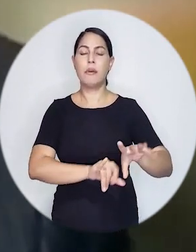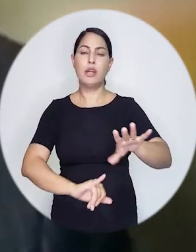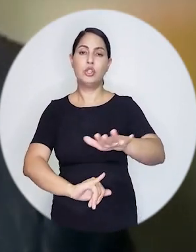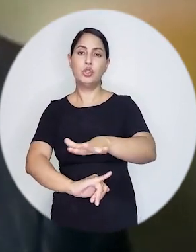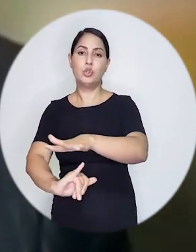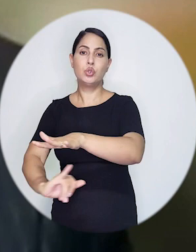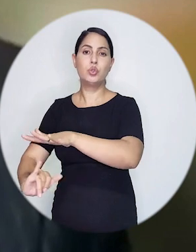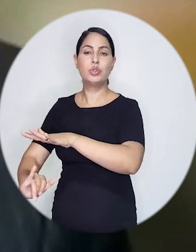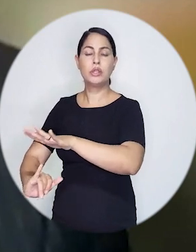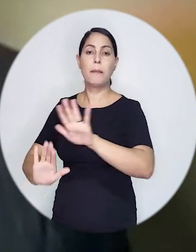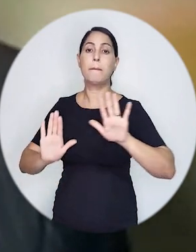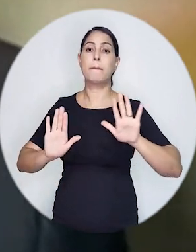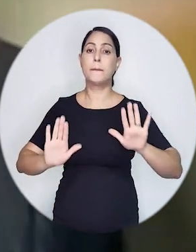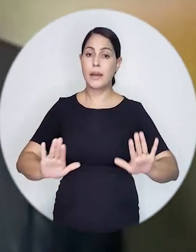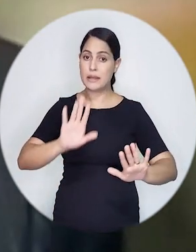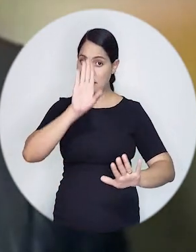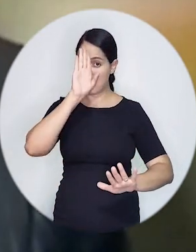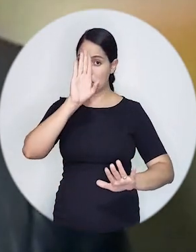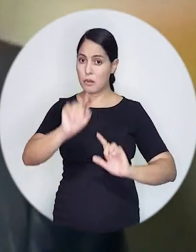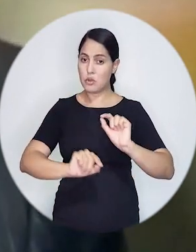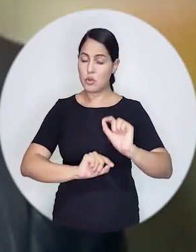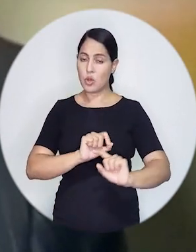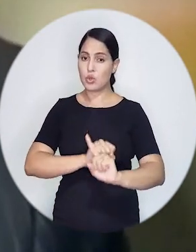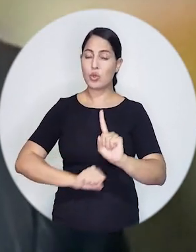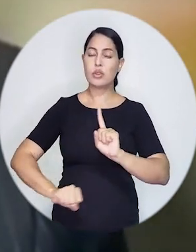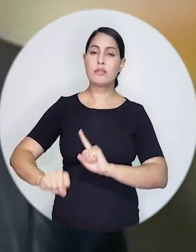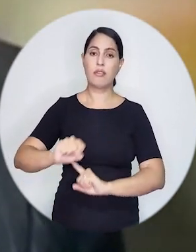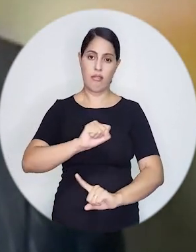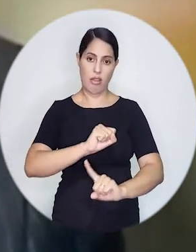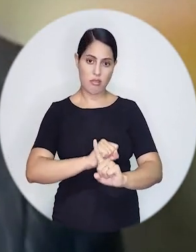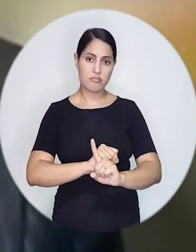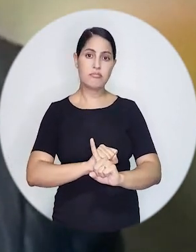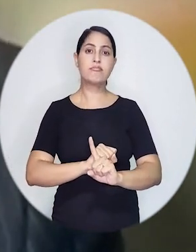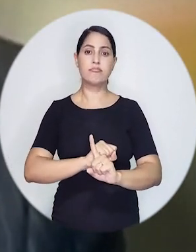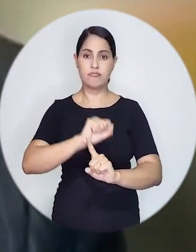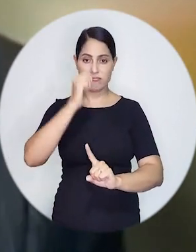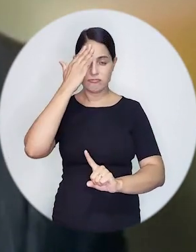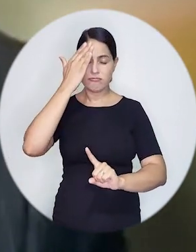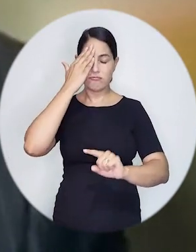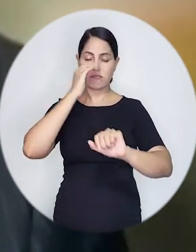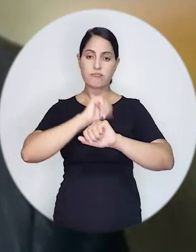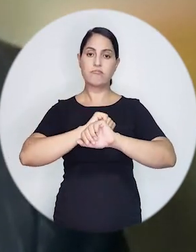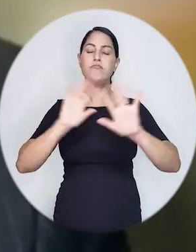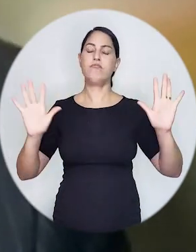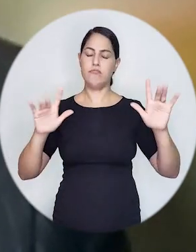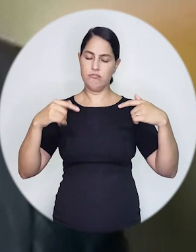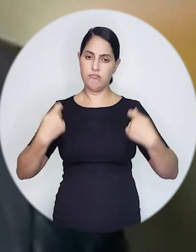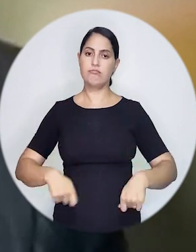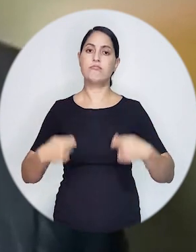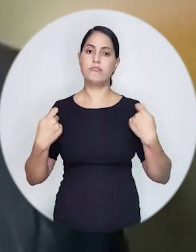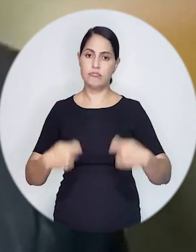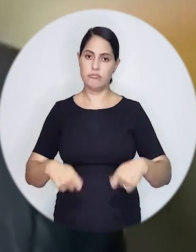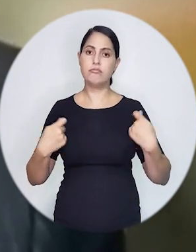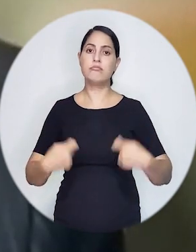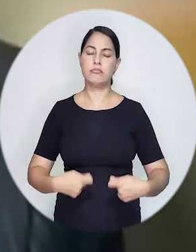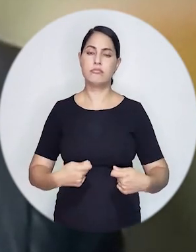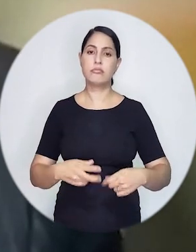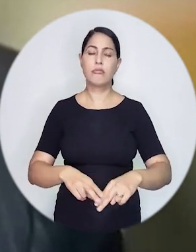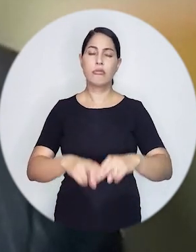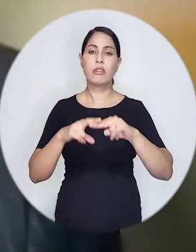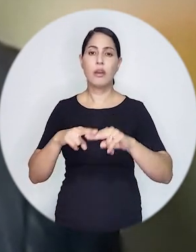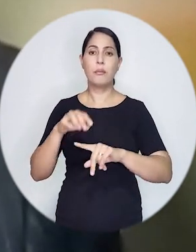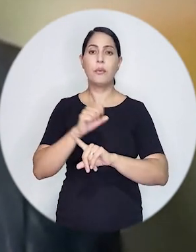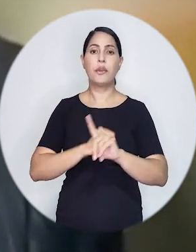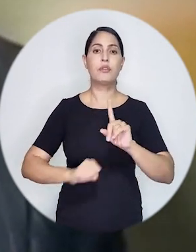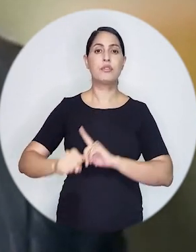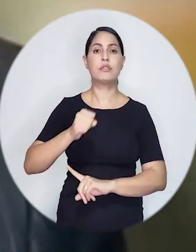obviamente, por todas as instituições, e a sociedade tem que ter de forma muito